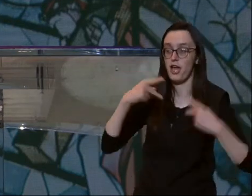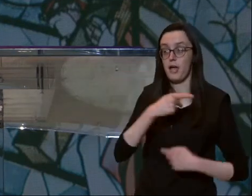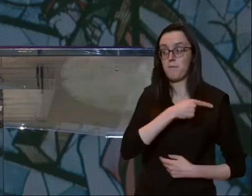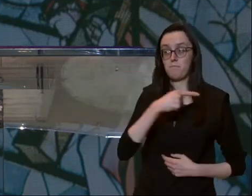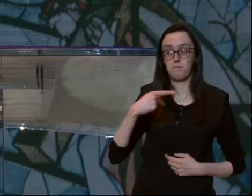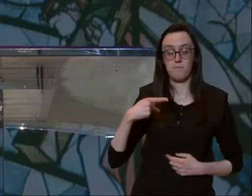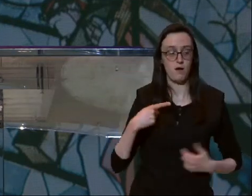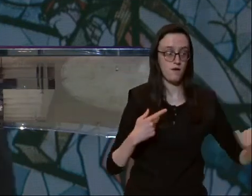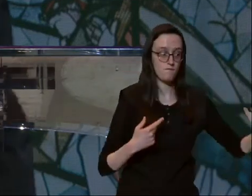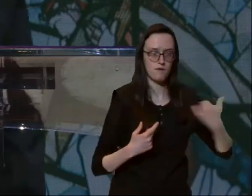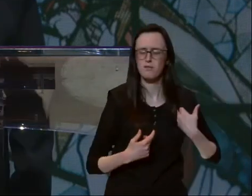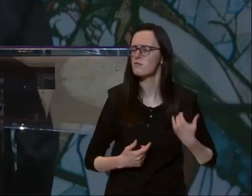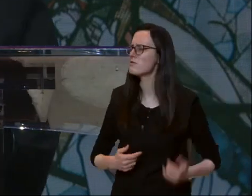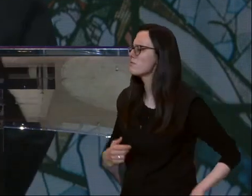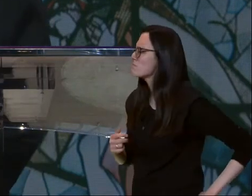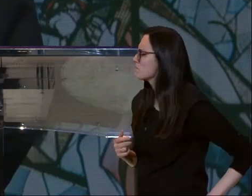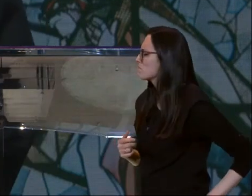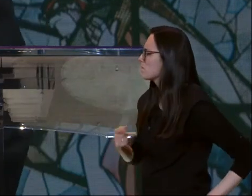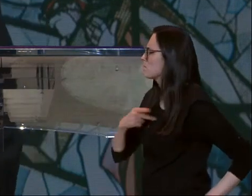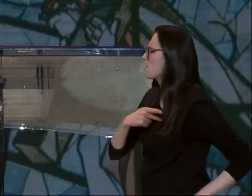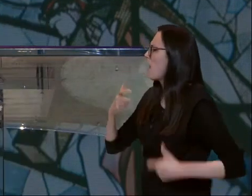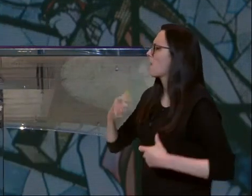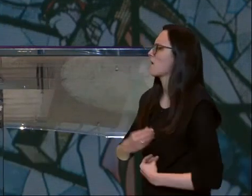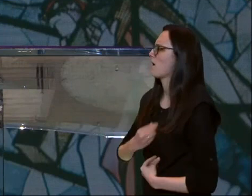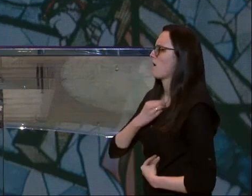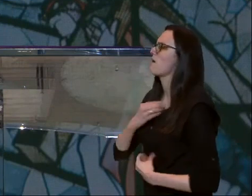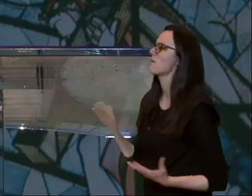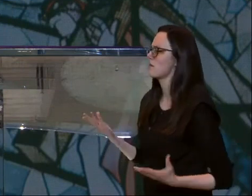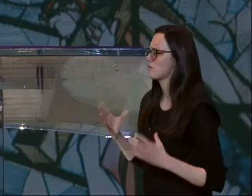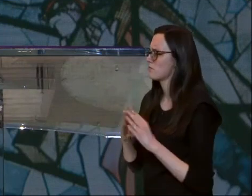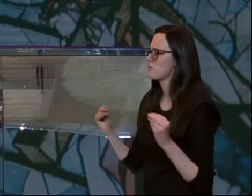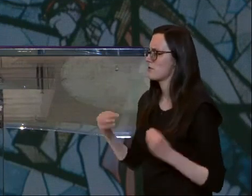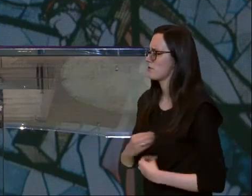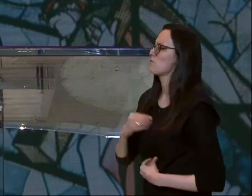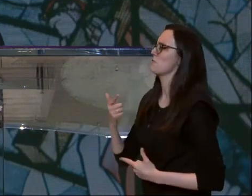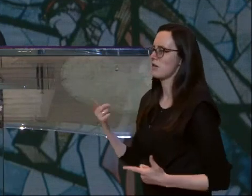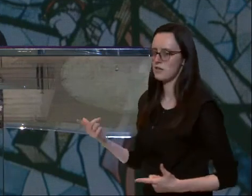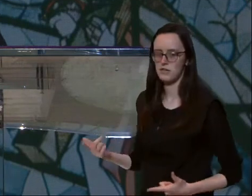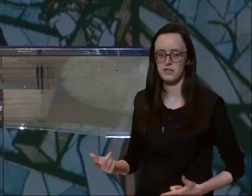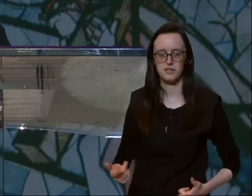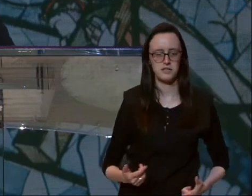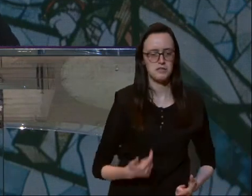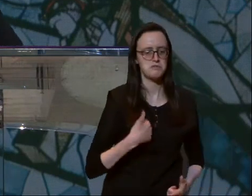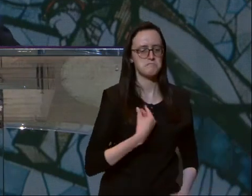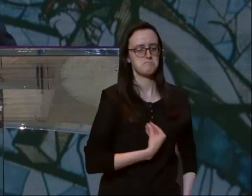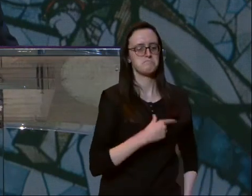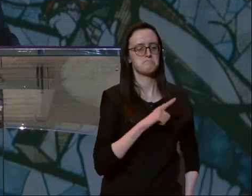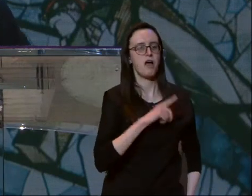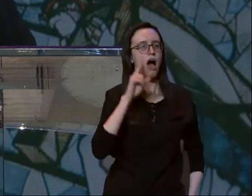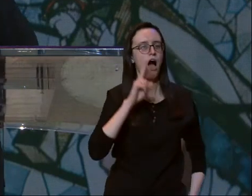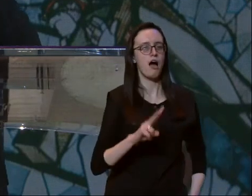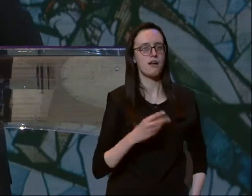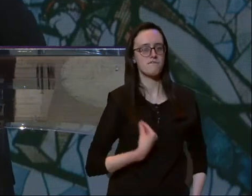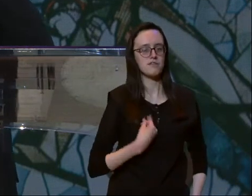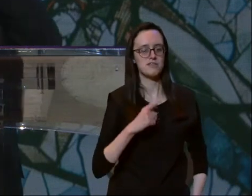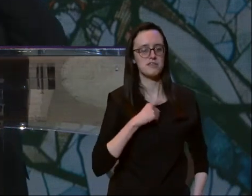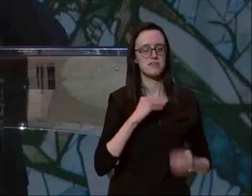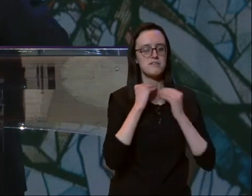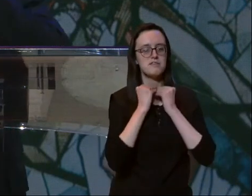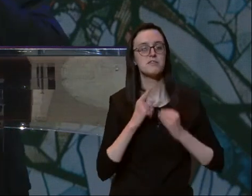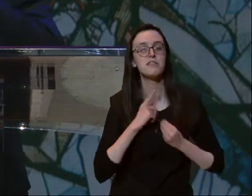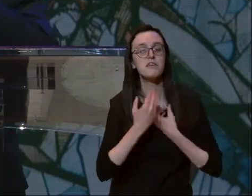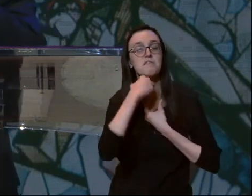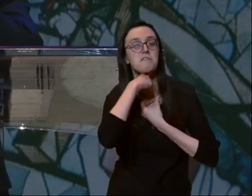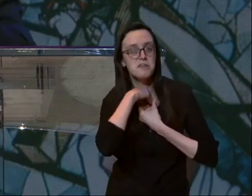Alexandre Budal disse: pastor, cadê a gravata? E eu falei: está aqui embaixo. Está